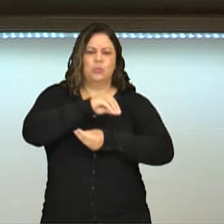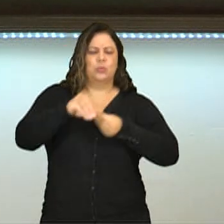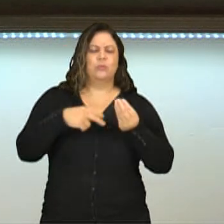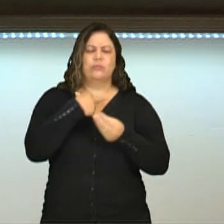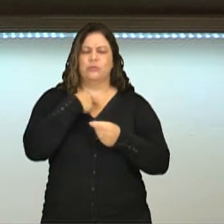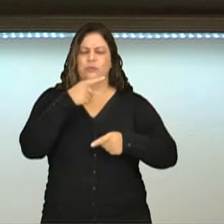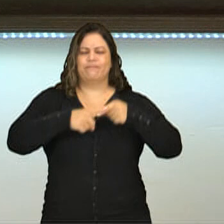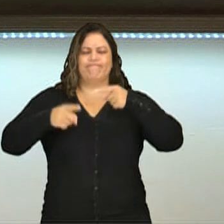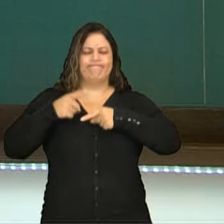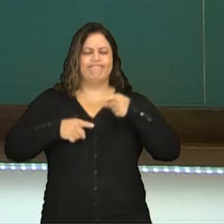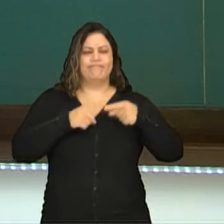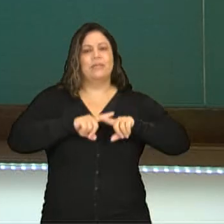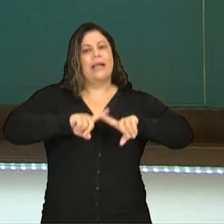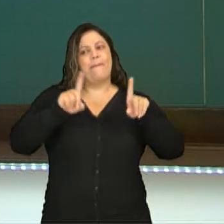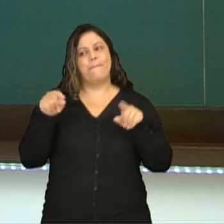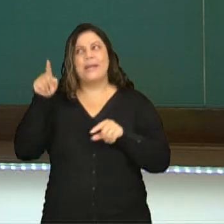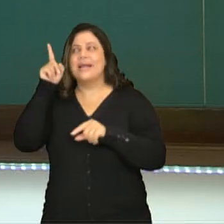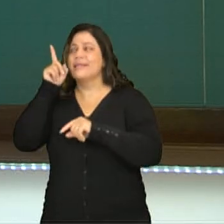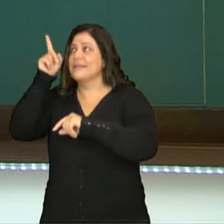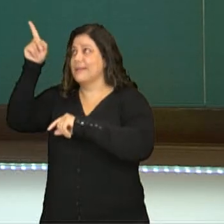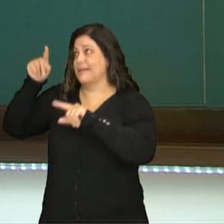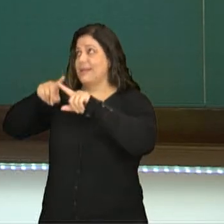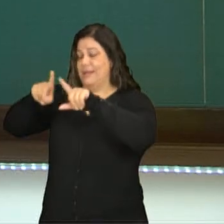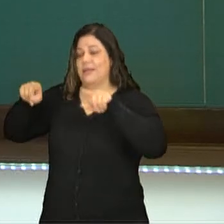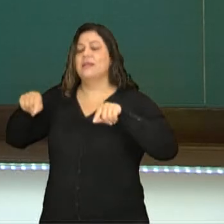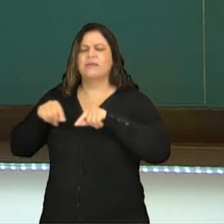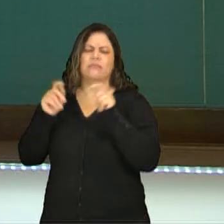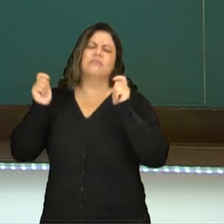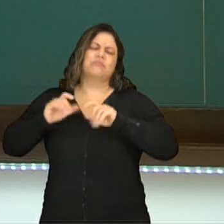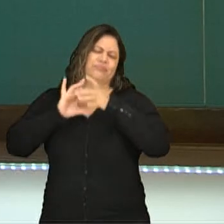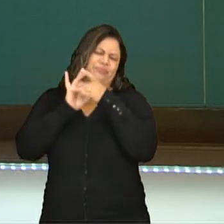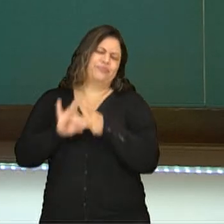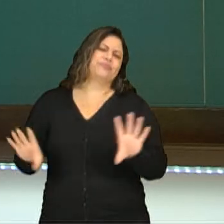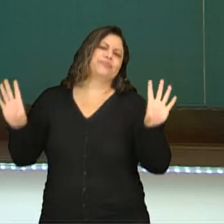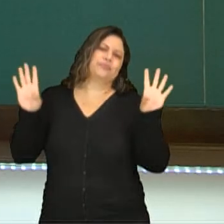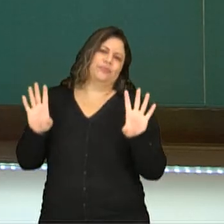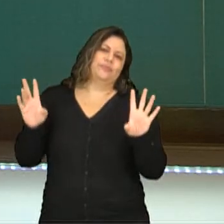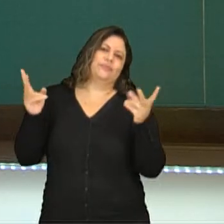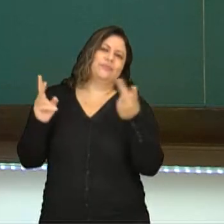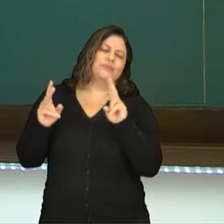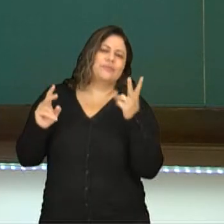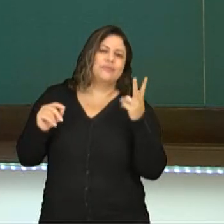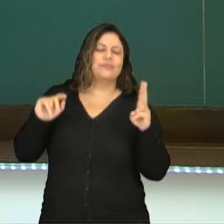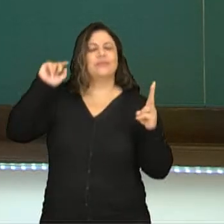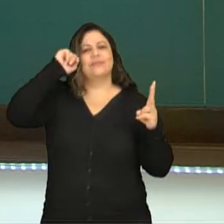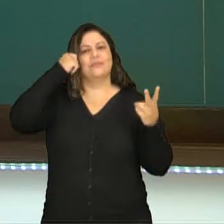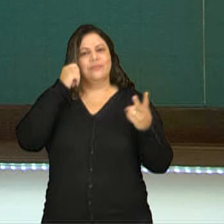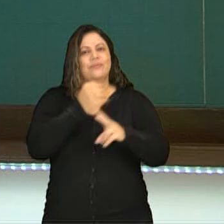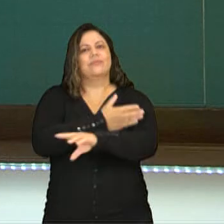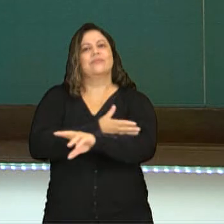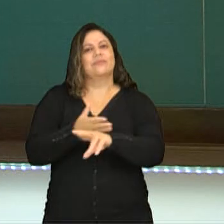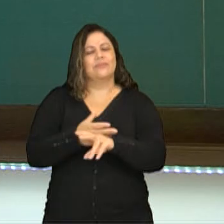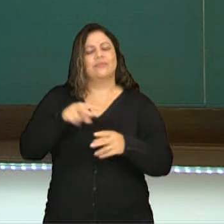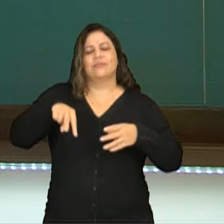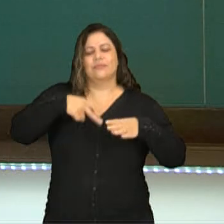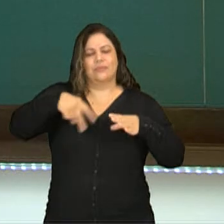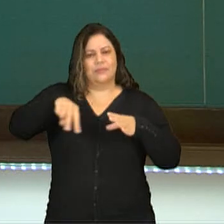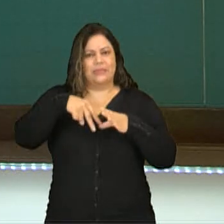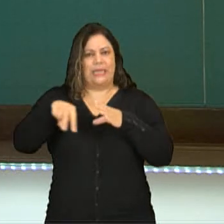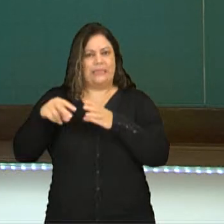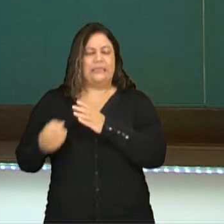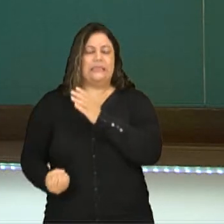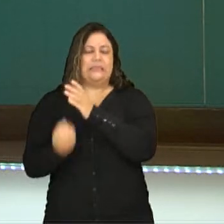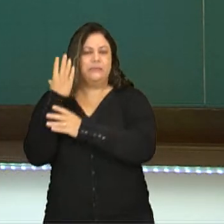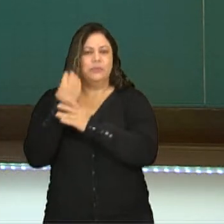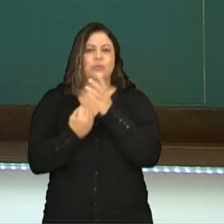ele permitia tanto a entrada de negros como a entrada de brancos. Importante isso, já que essa dança ela teve origem lá